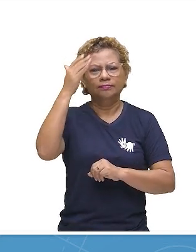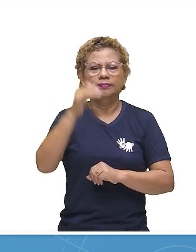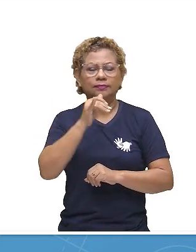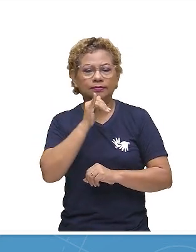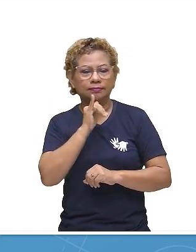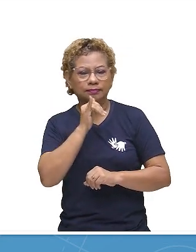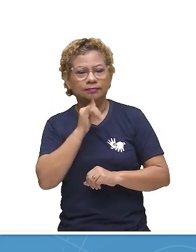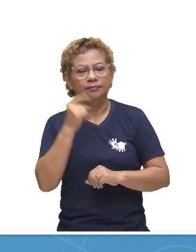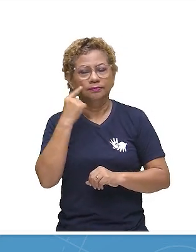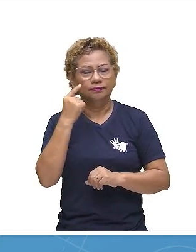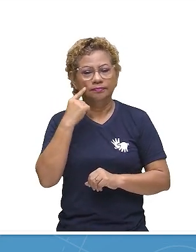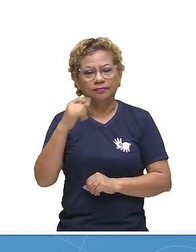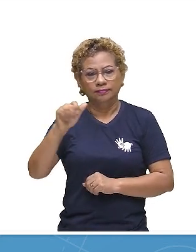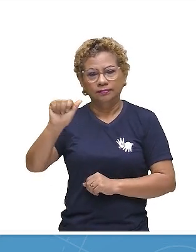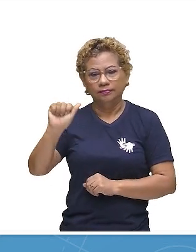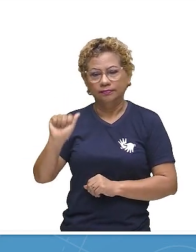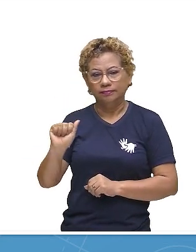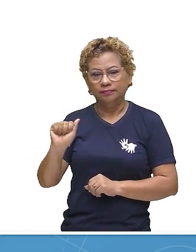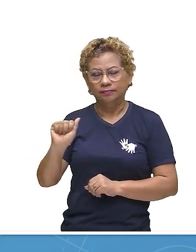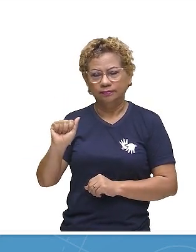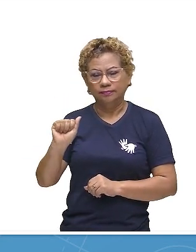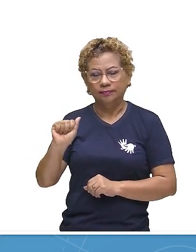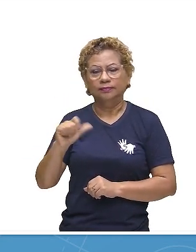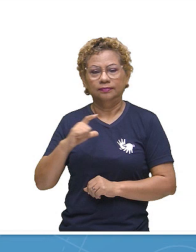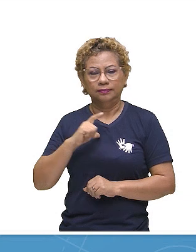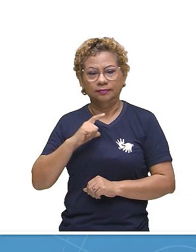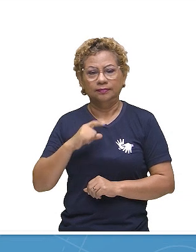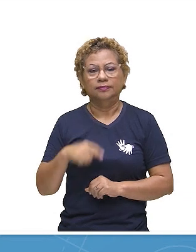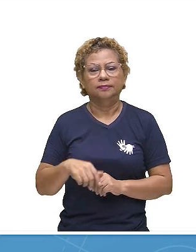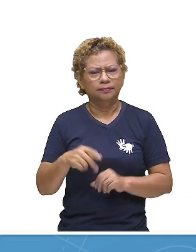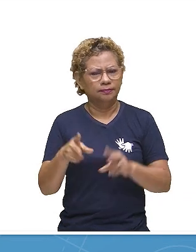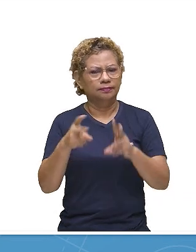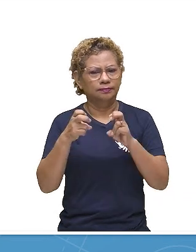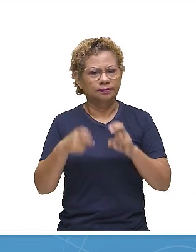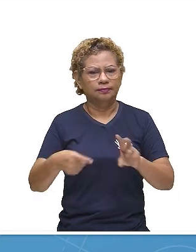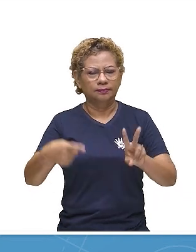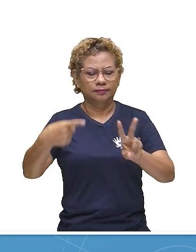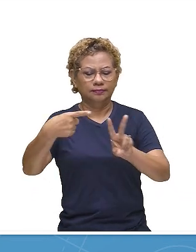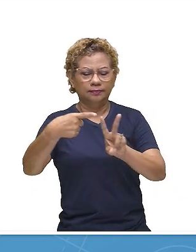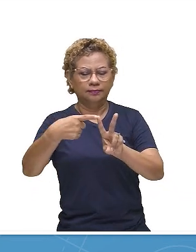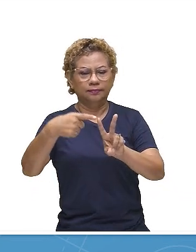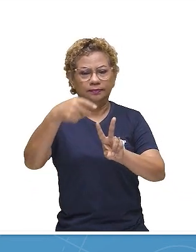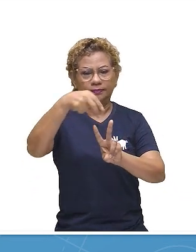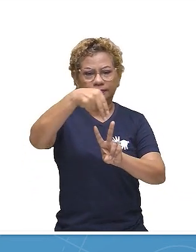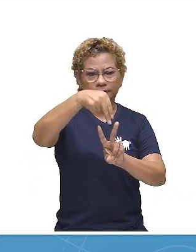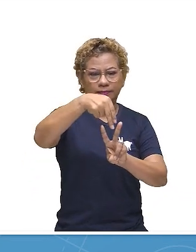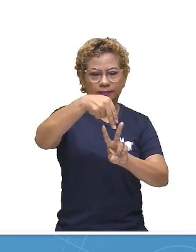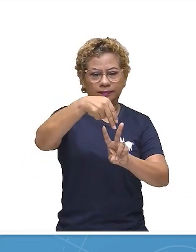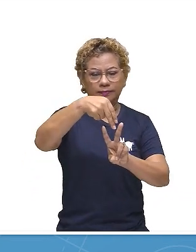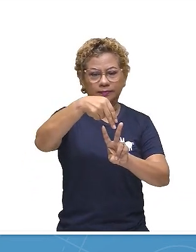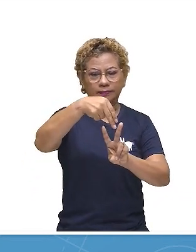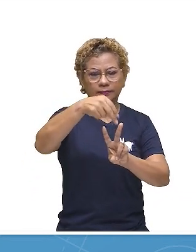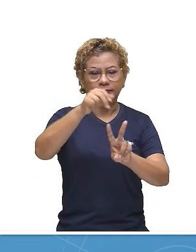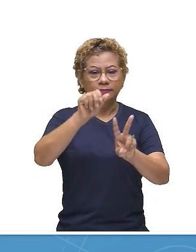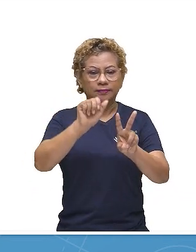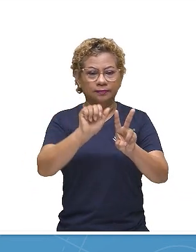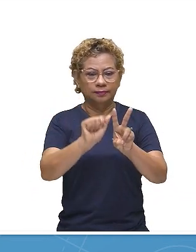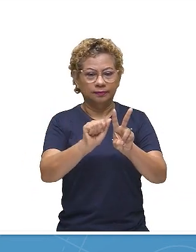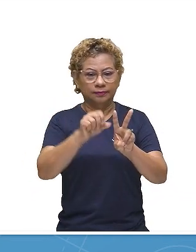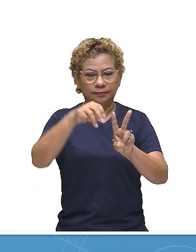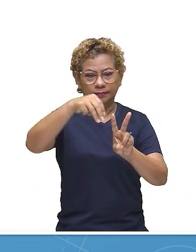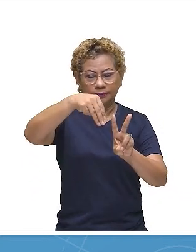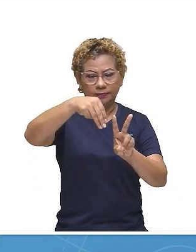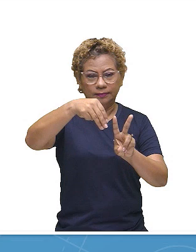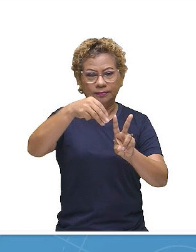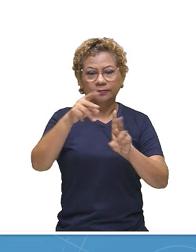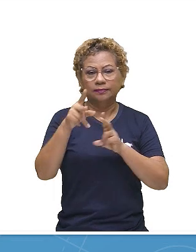nessa nossa primeira propriedade, a seguinte situação, né? N raiz de A elevado a M é igual a N